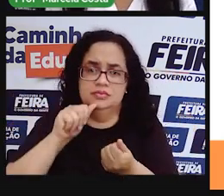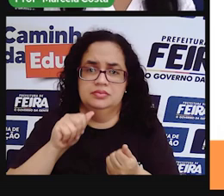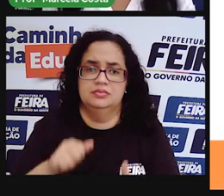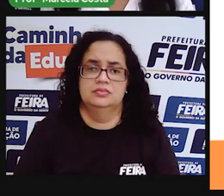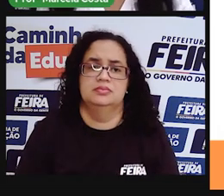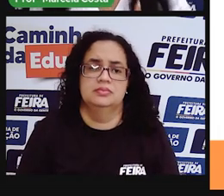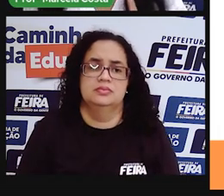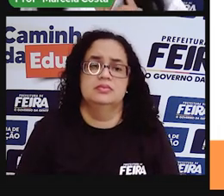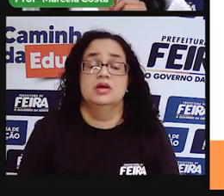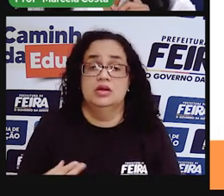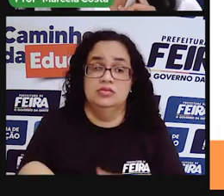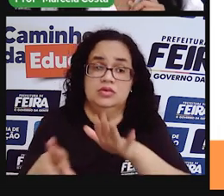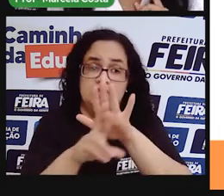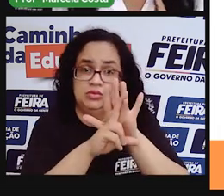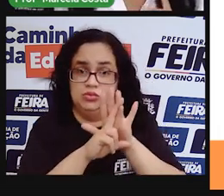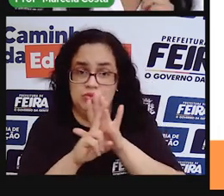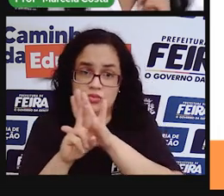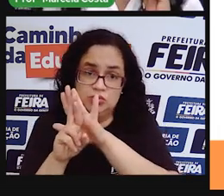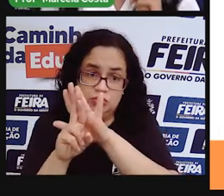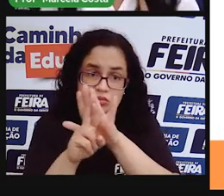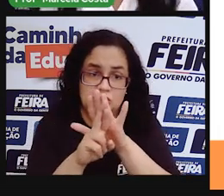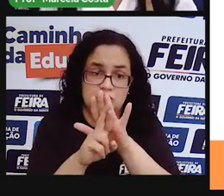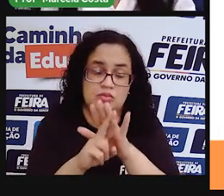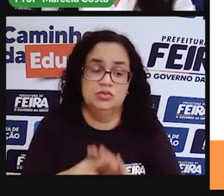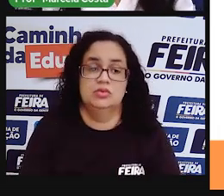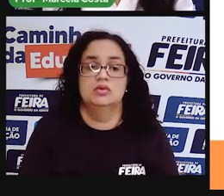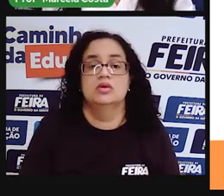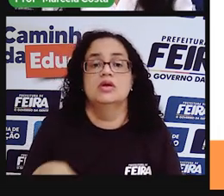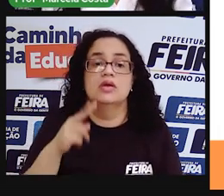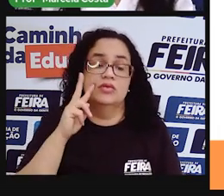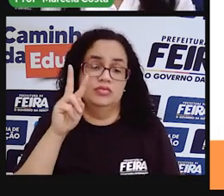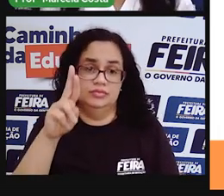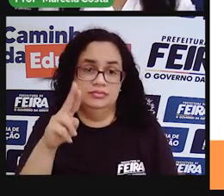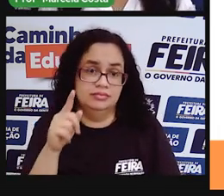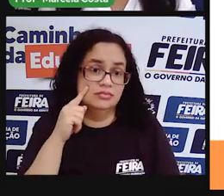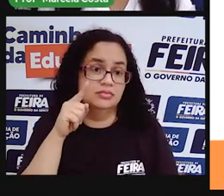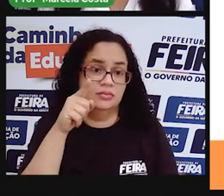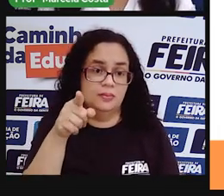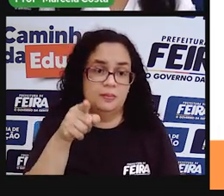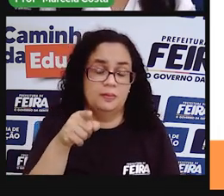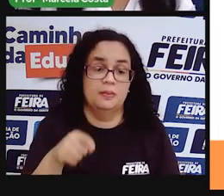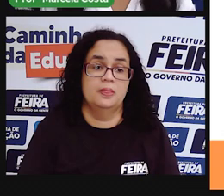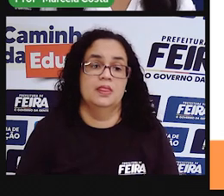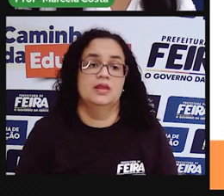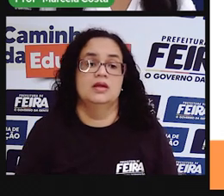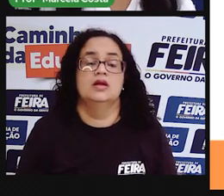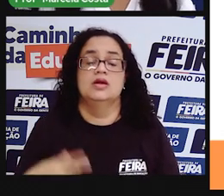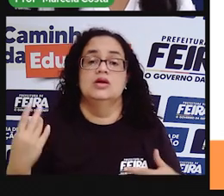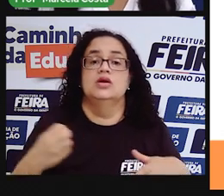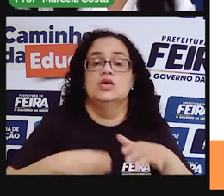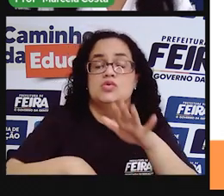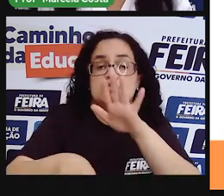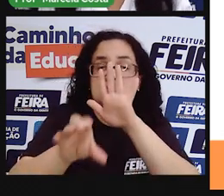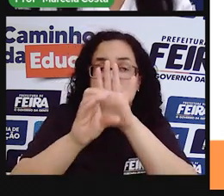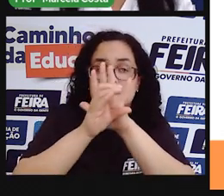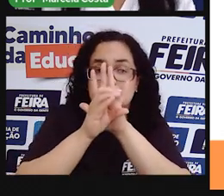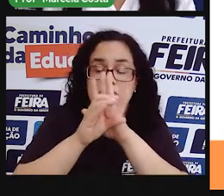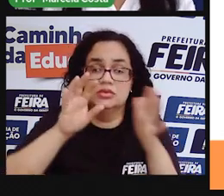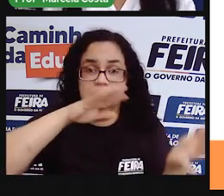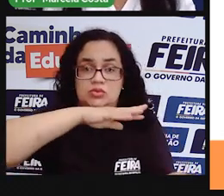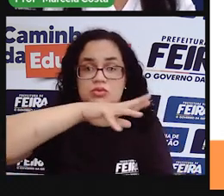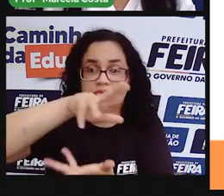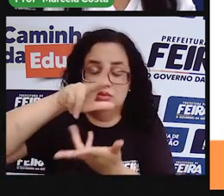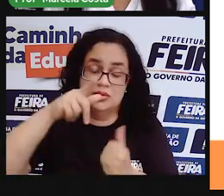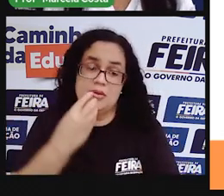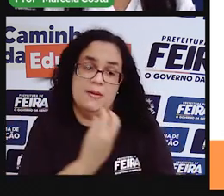Vou mostrar como que eu estou falando faz sentido. Olha só, alguns símbolos universais que